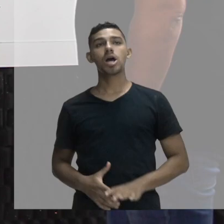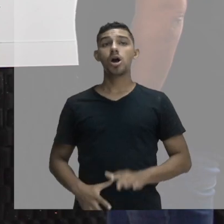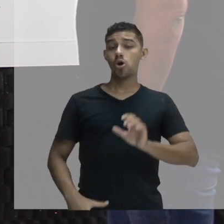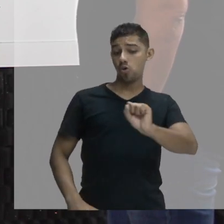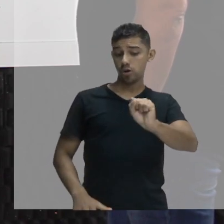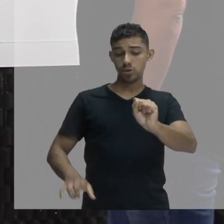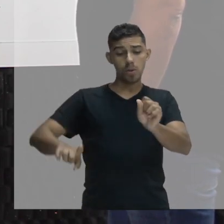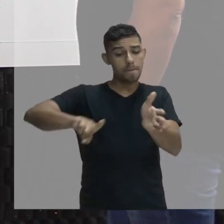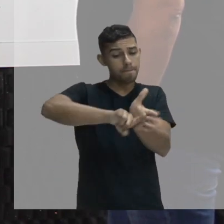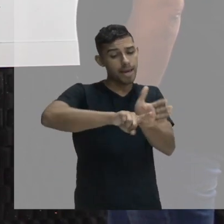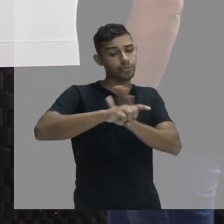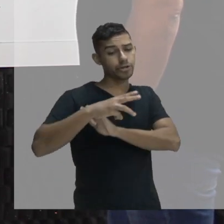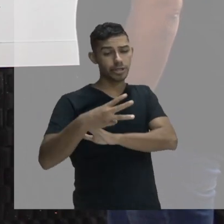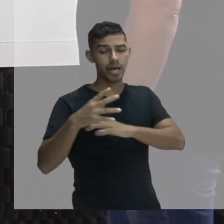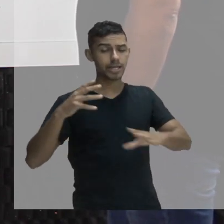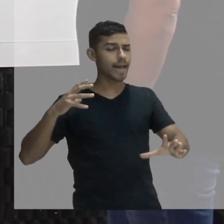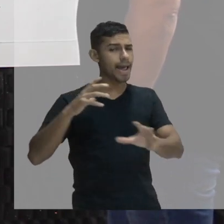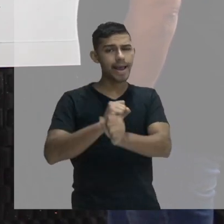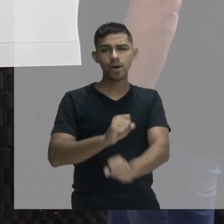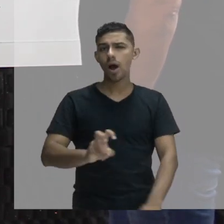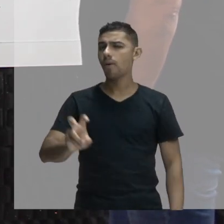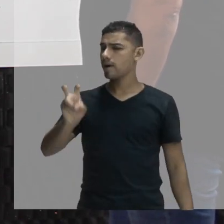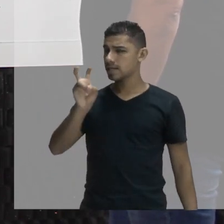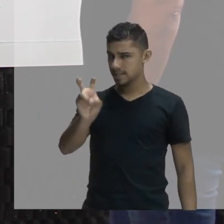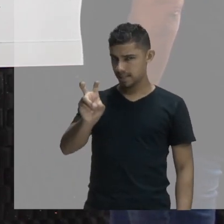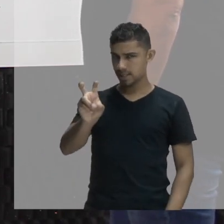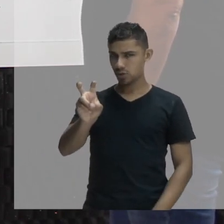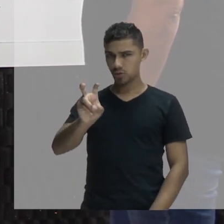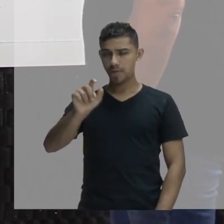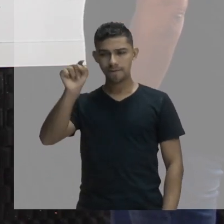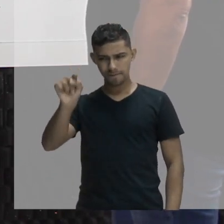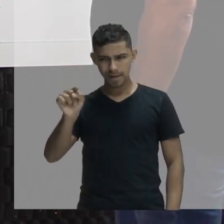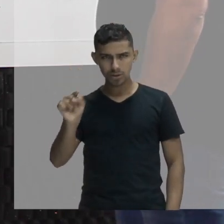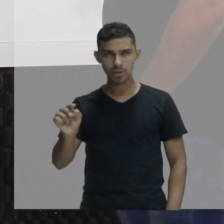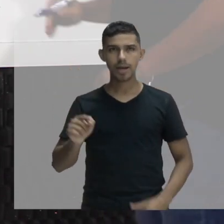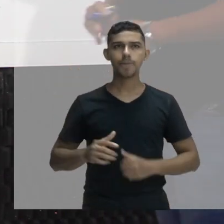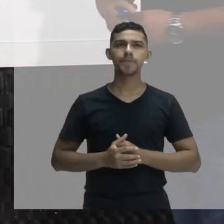8 menos 3 fatorial.